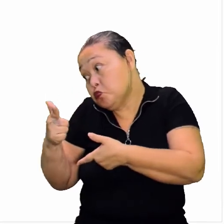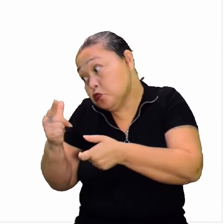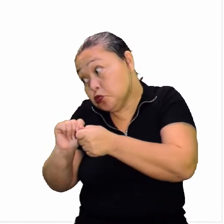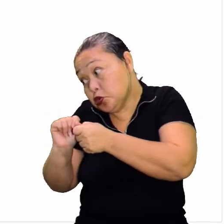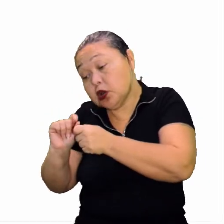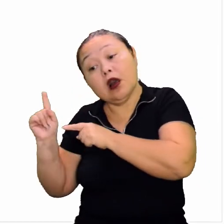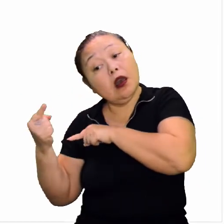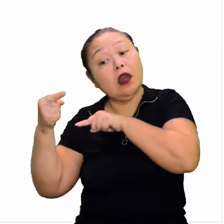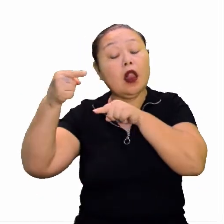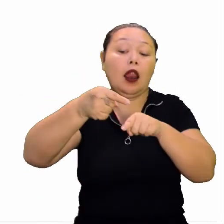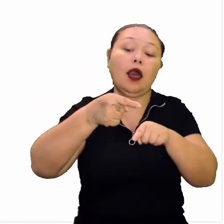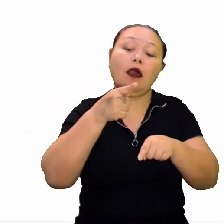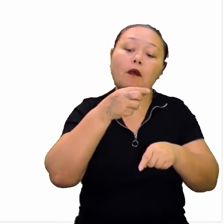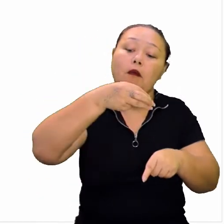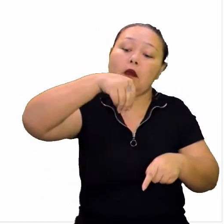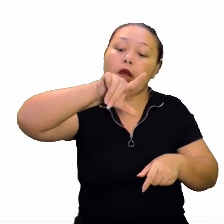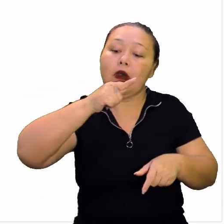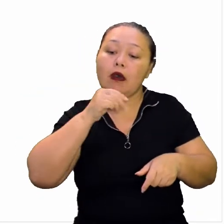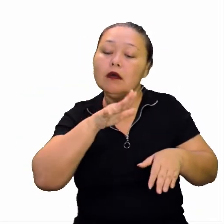mar e fazer negócio.